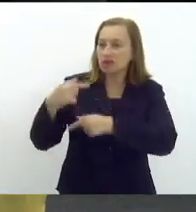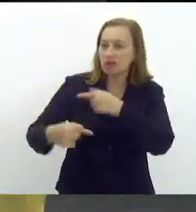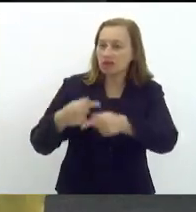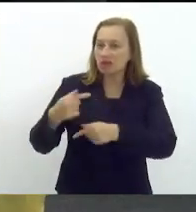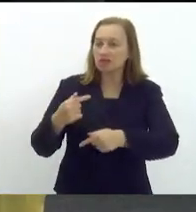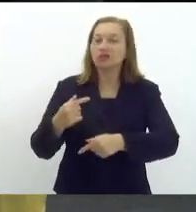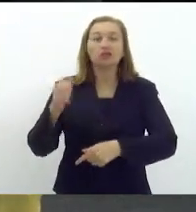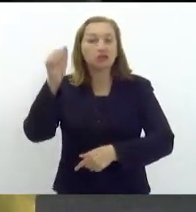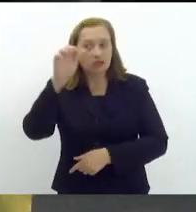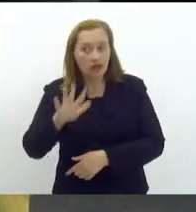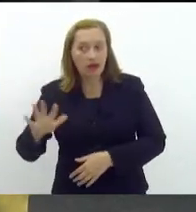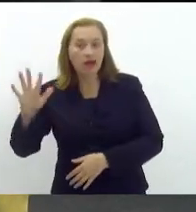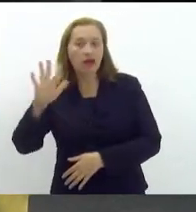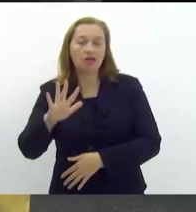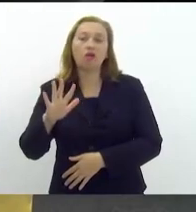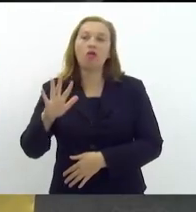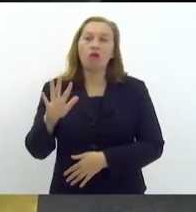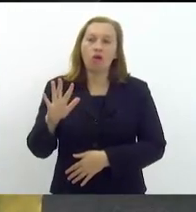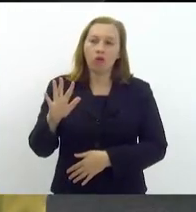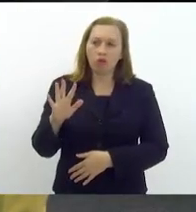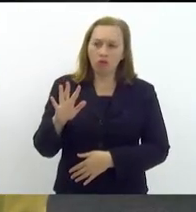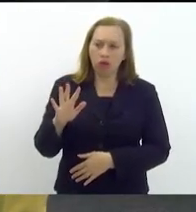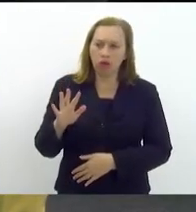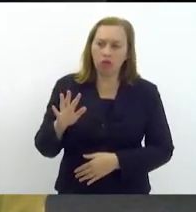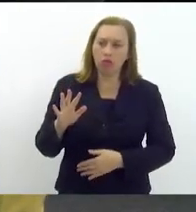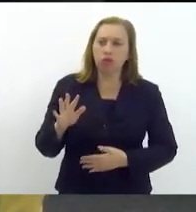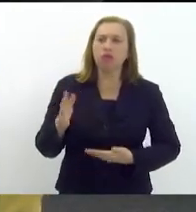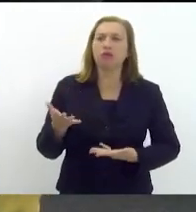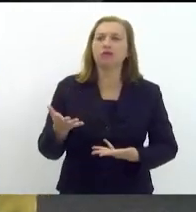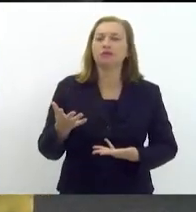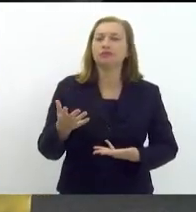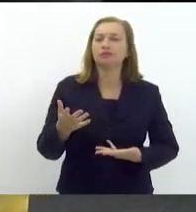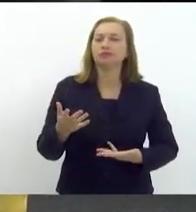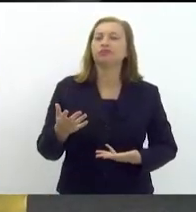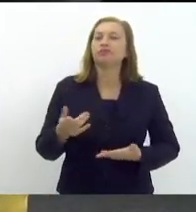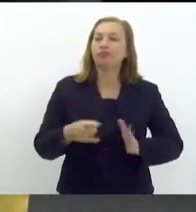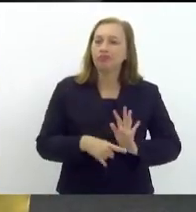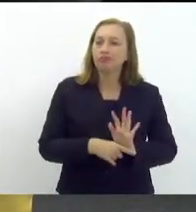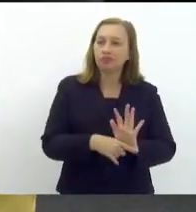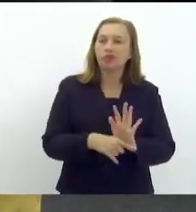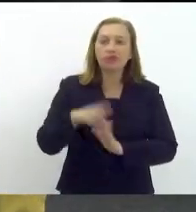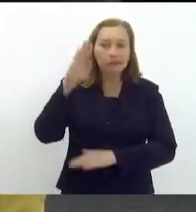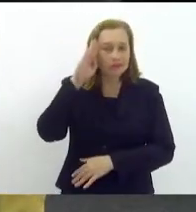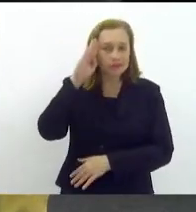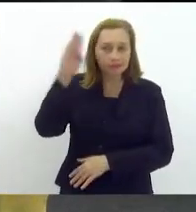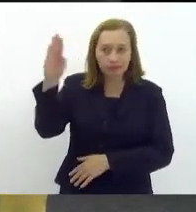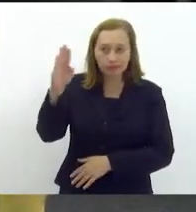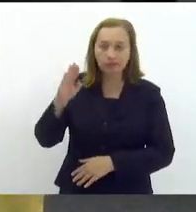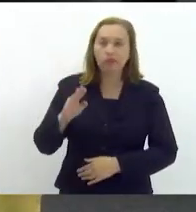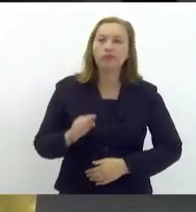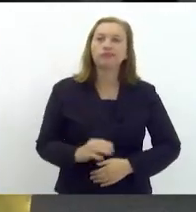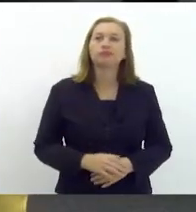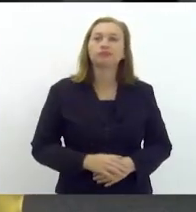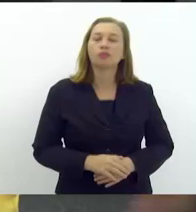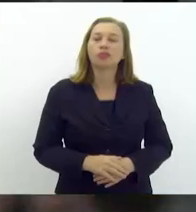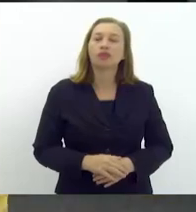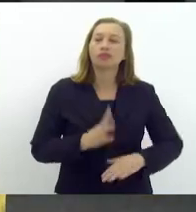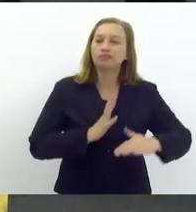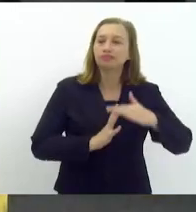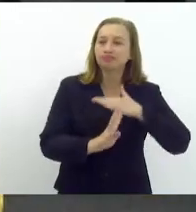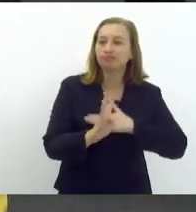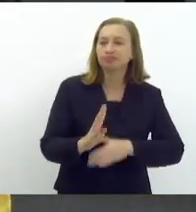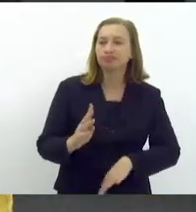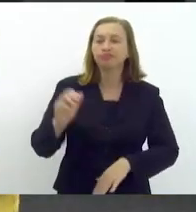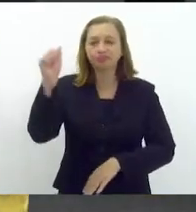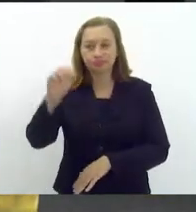migração asiática que corrobora e confirma tudo aqui que eu estou falando da contribuição fundamental das migrações asiáticas